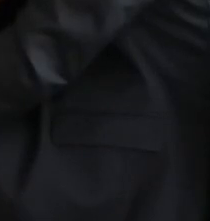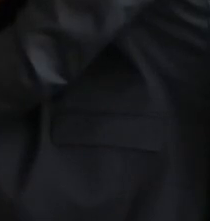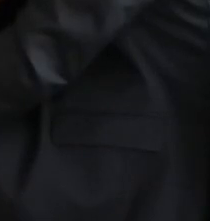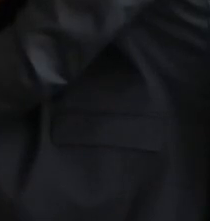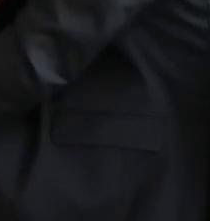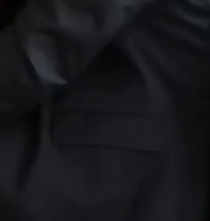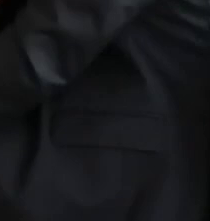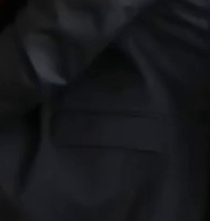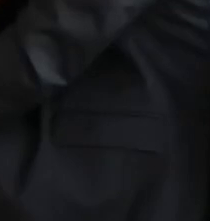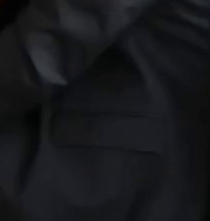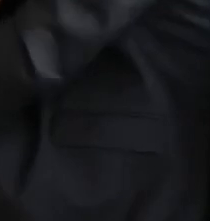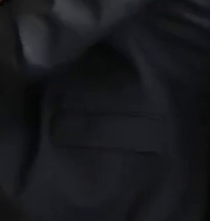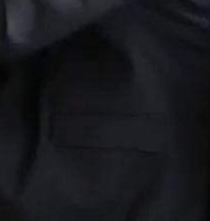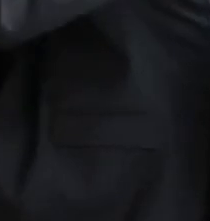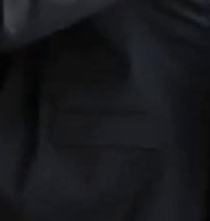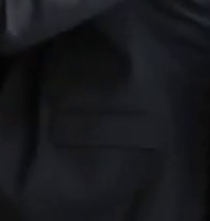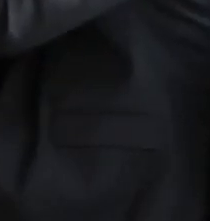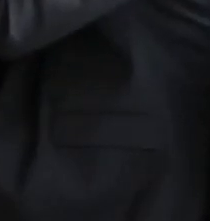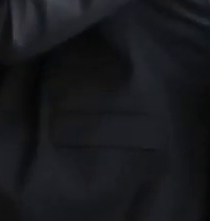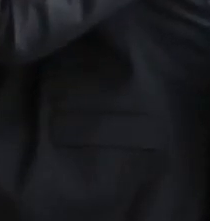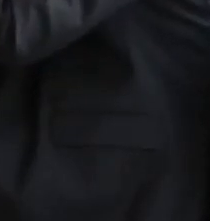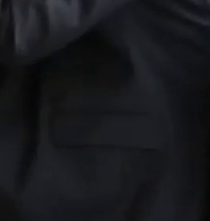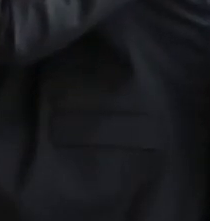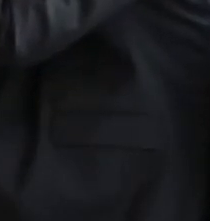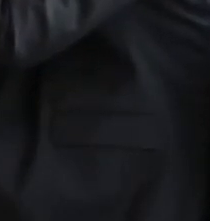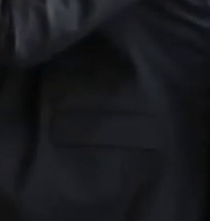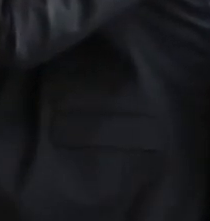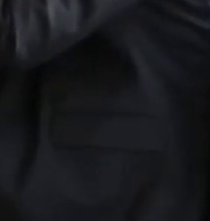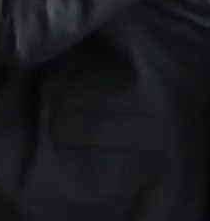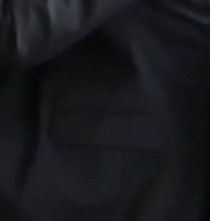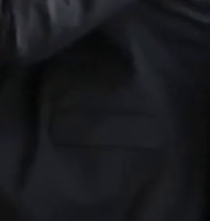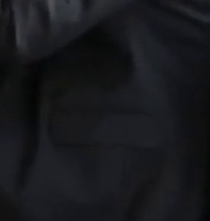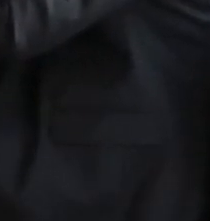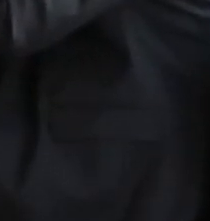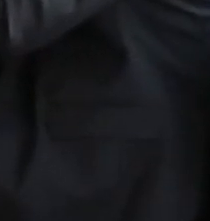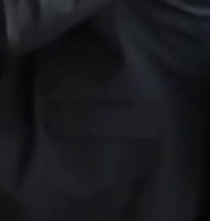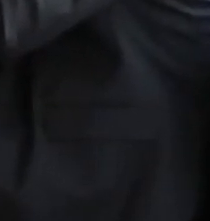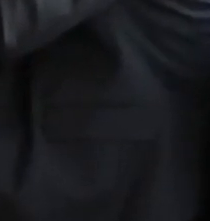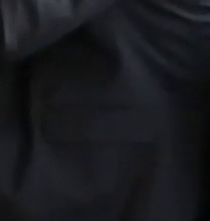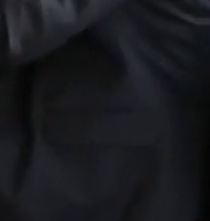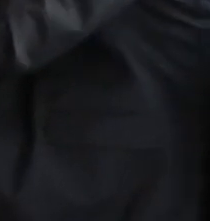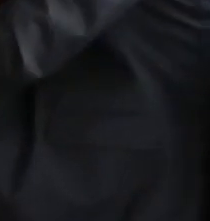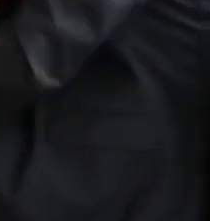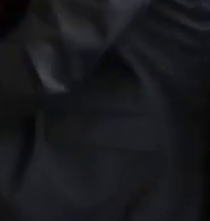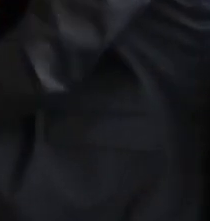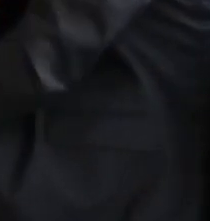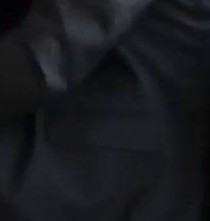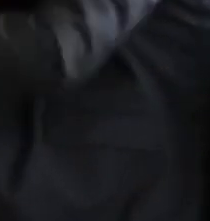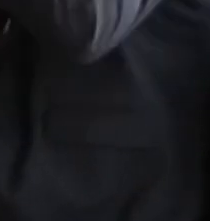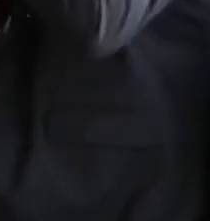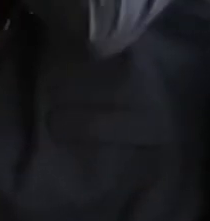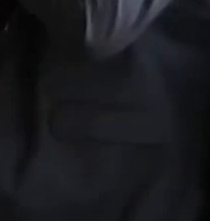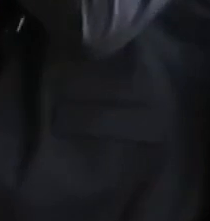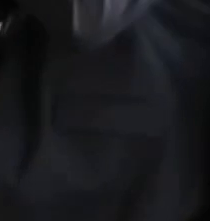de Vivaldi. Bom concerto a todos, obrigada mais uma vez. O palco é vosso.